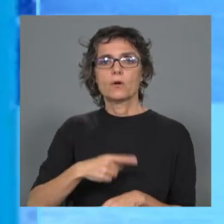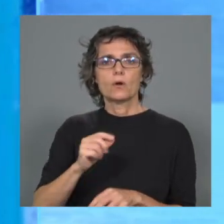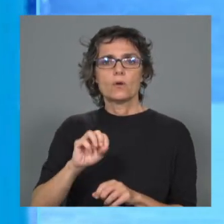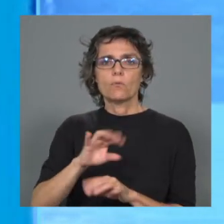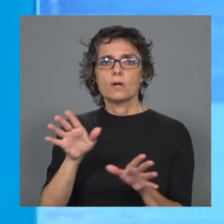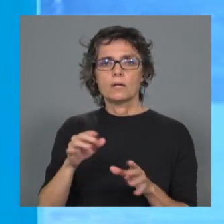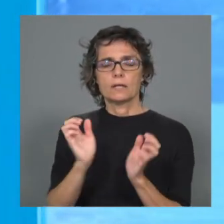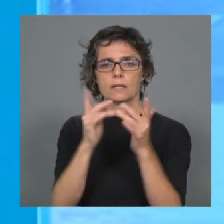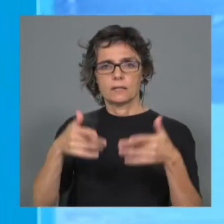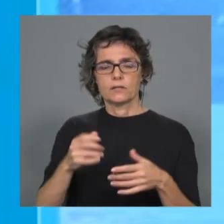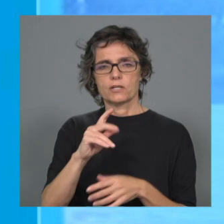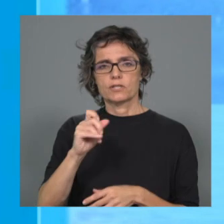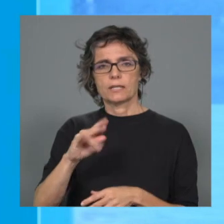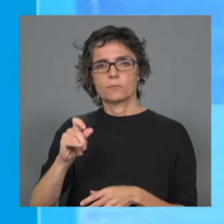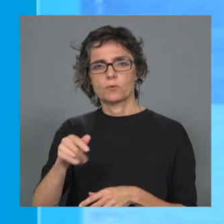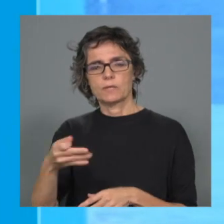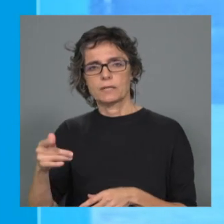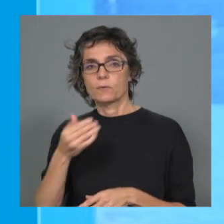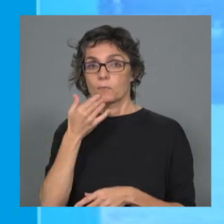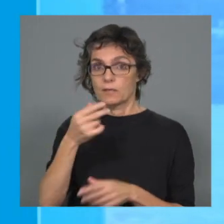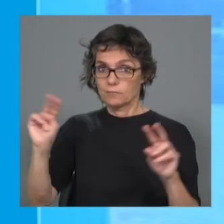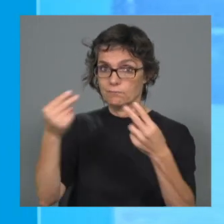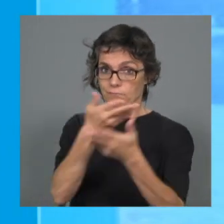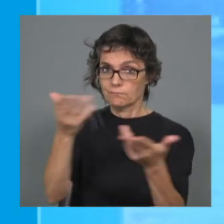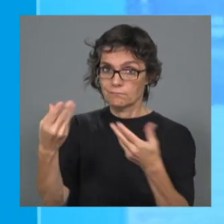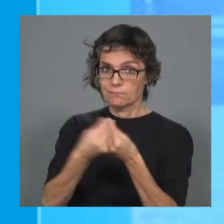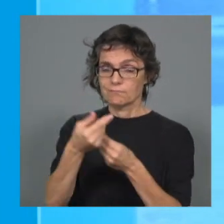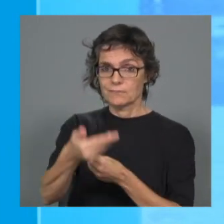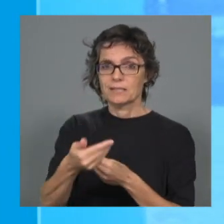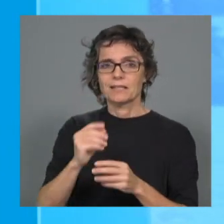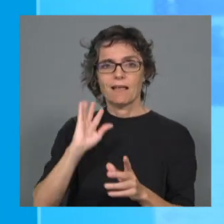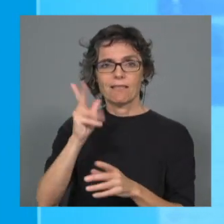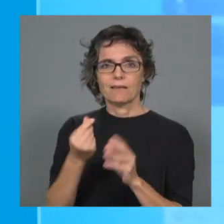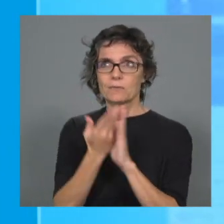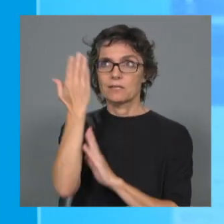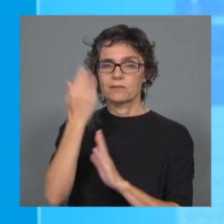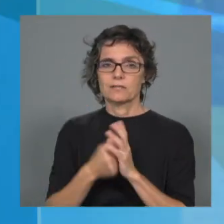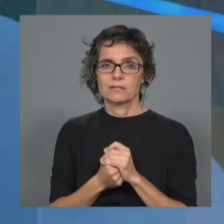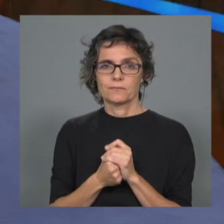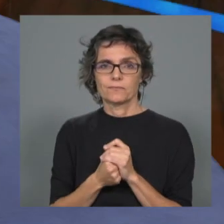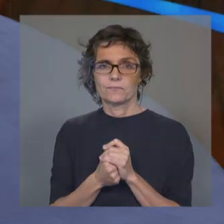agência.eclésia.pt. Obrigada a si também por ter estado connosco. Até amanhã, se Deus quiser.